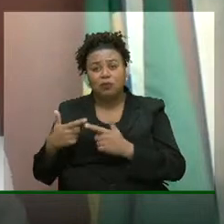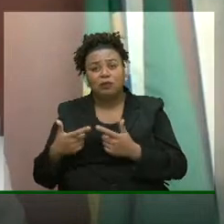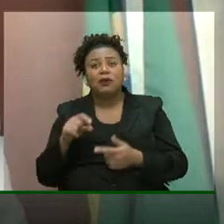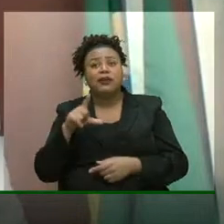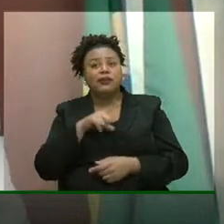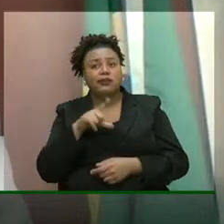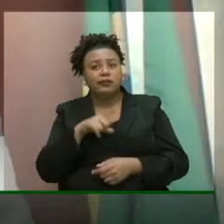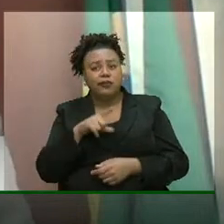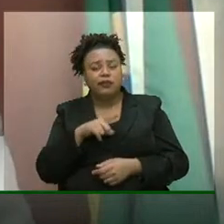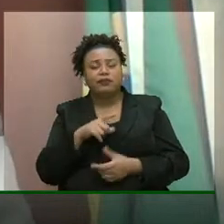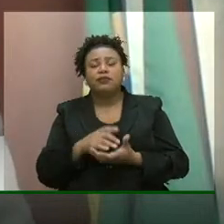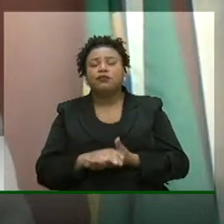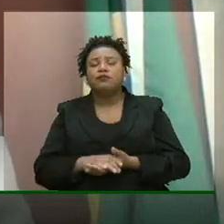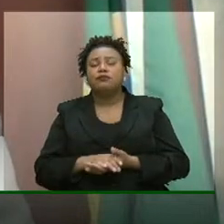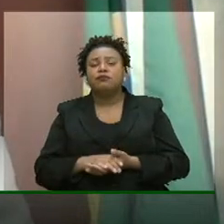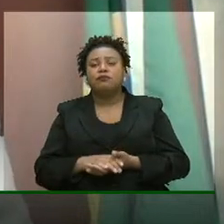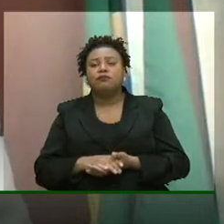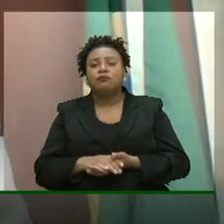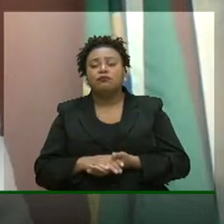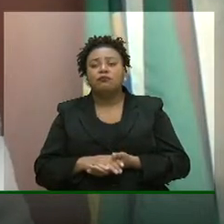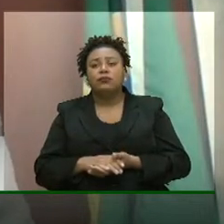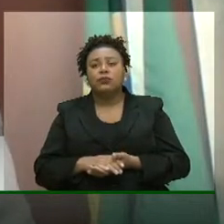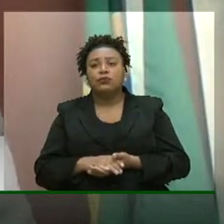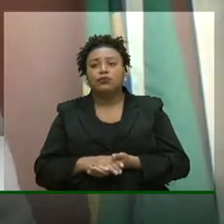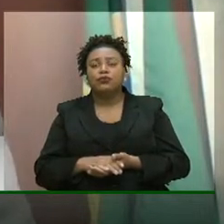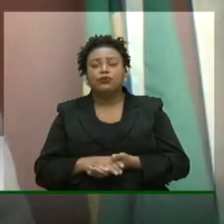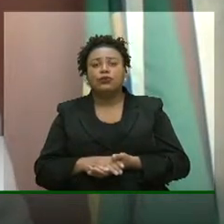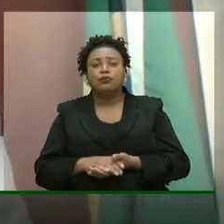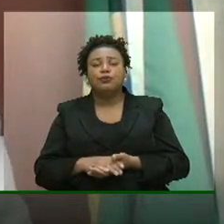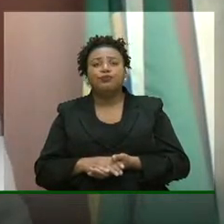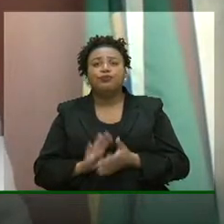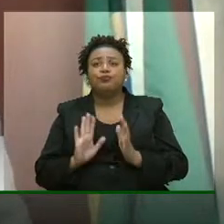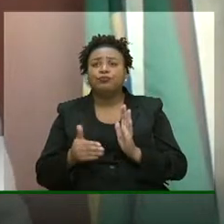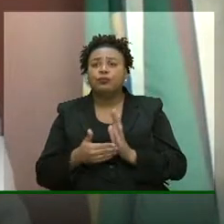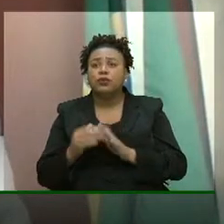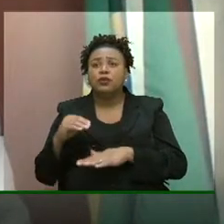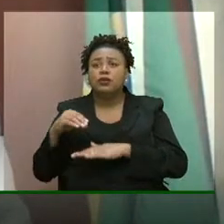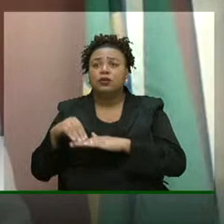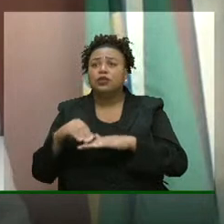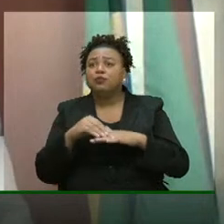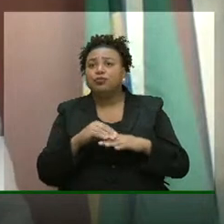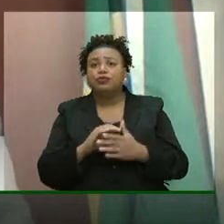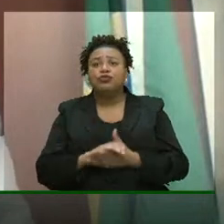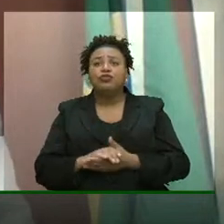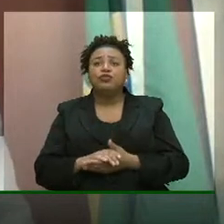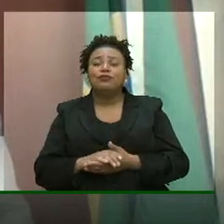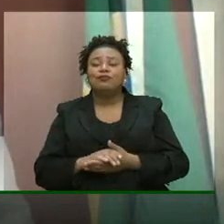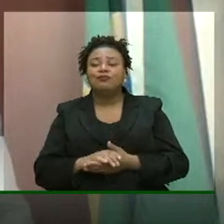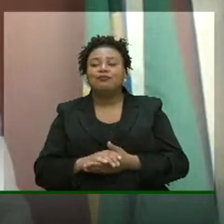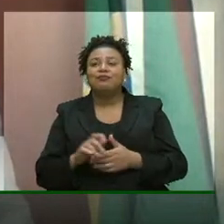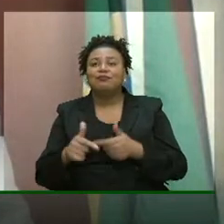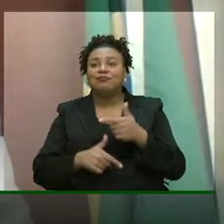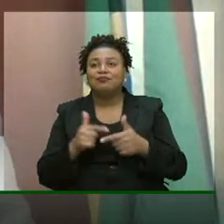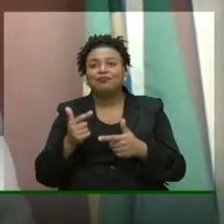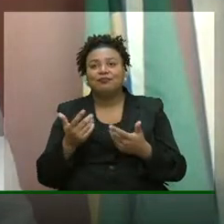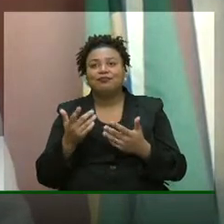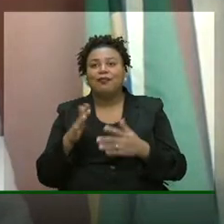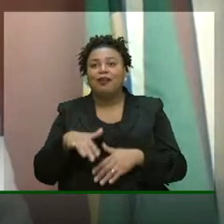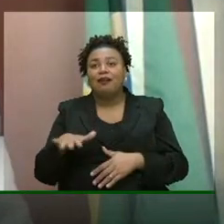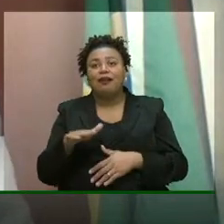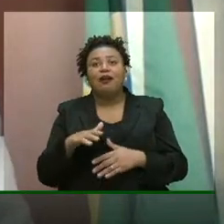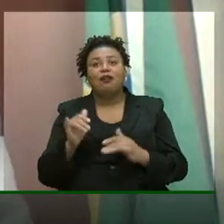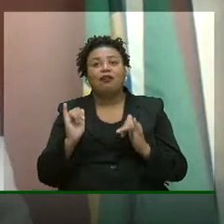que todos os transportadores, né, aqueles que atuam na área do transporte escolar,